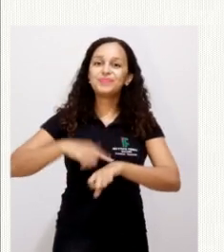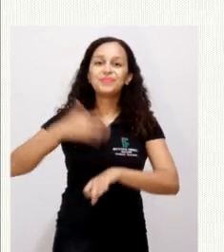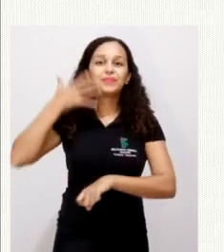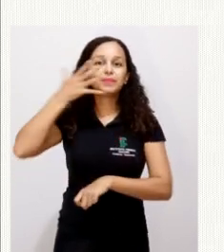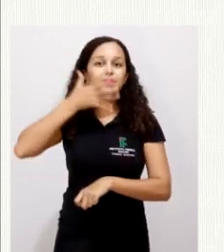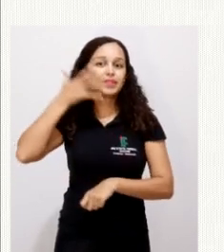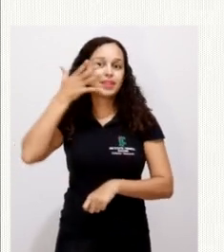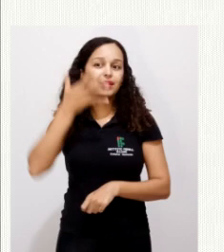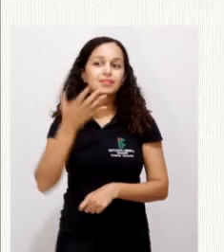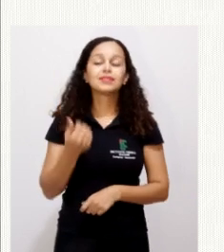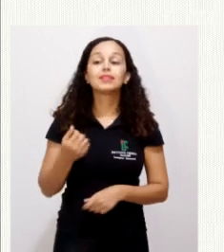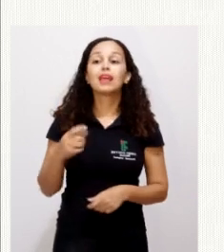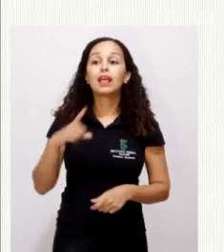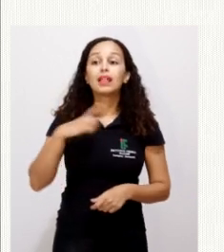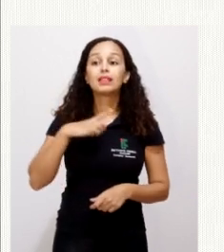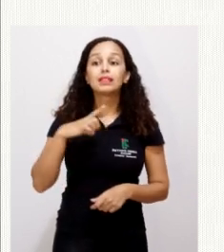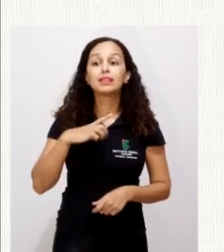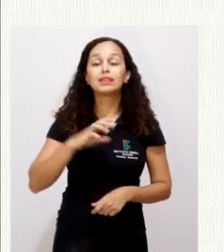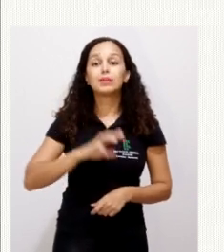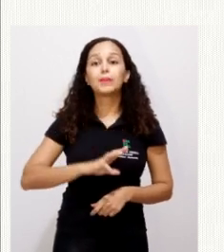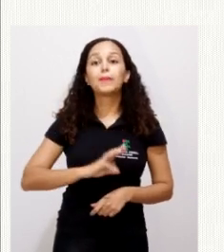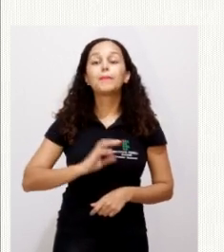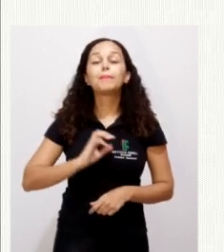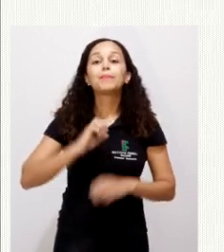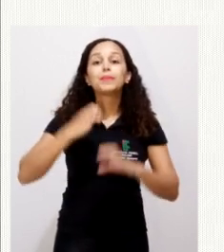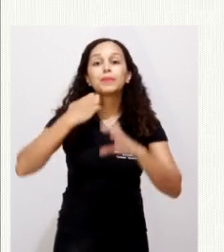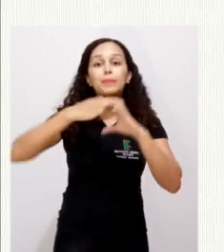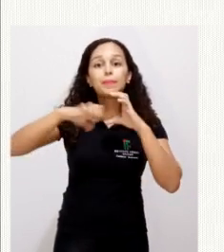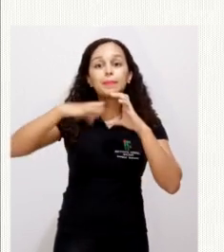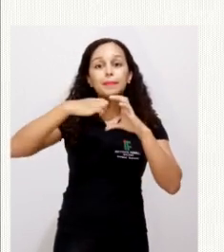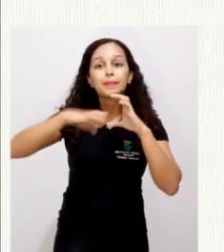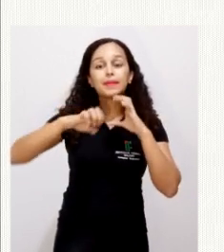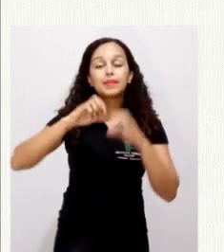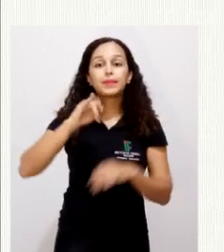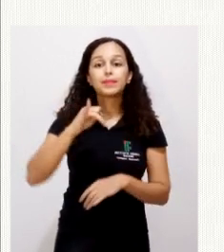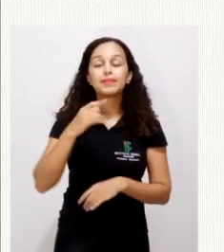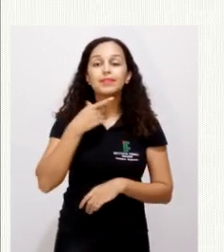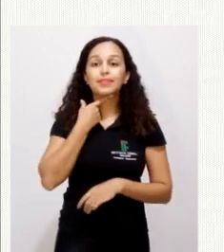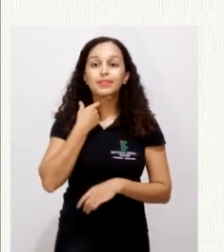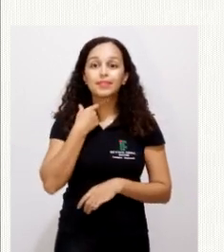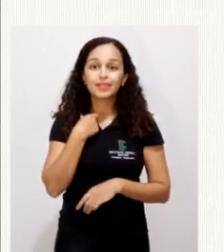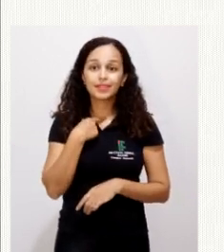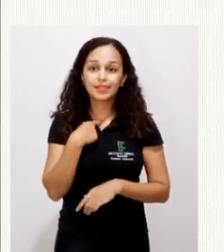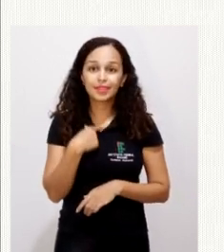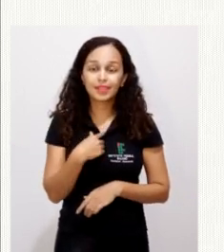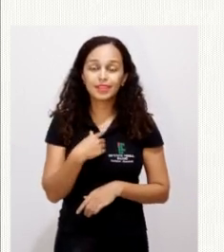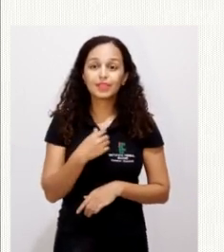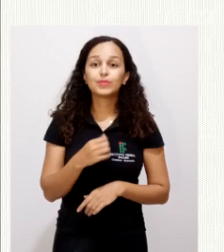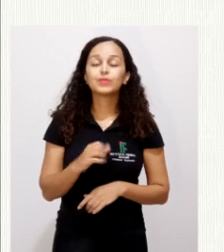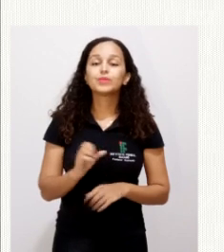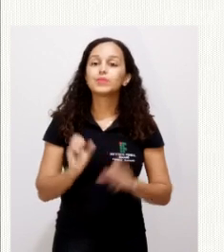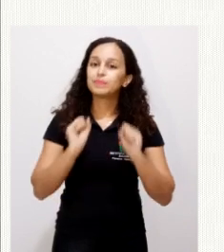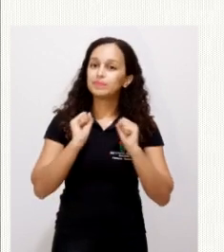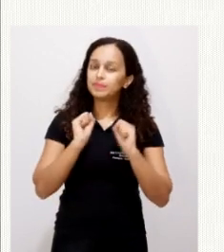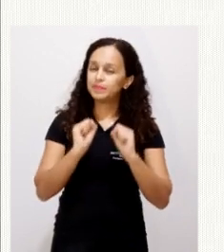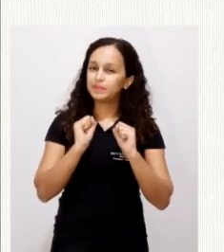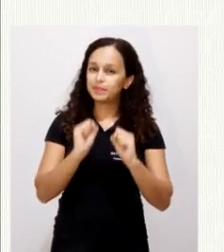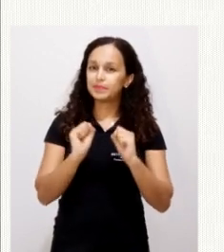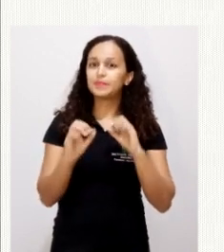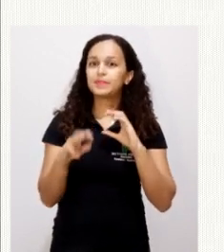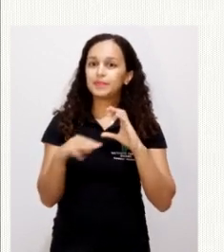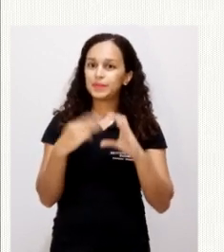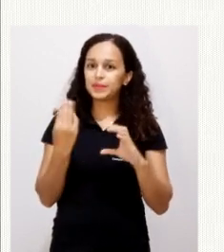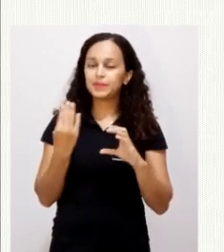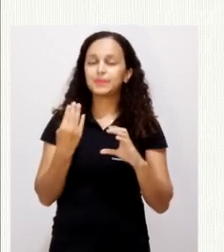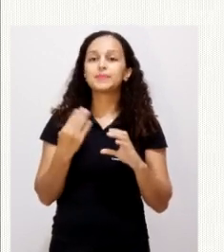o meu e-mail para quem tiver interesse em receber o material ou outras informações relacionadas às